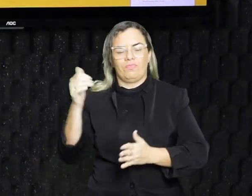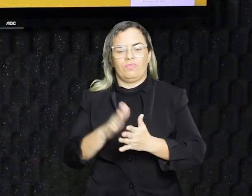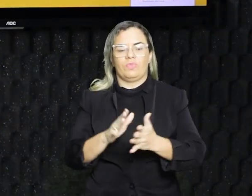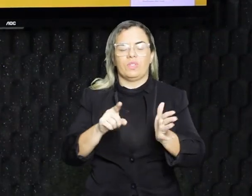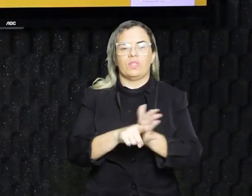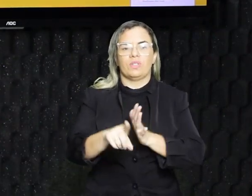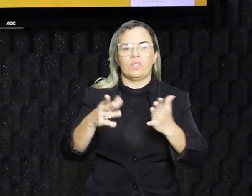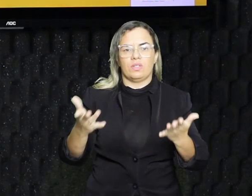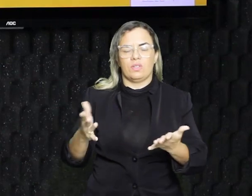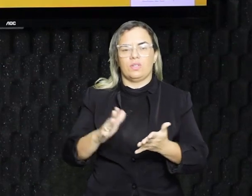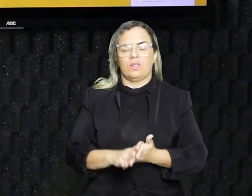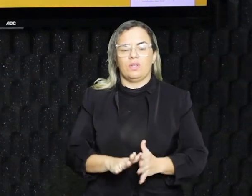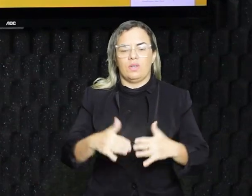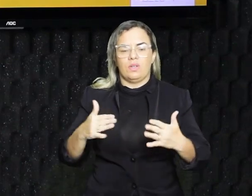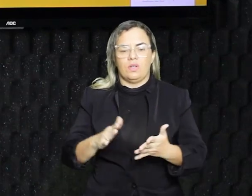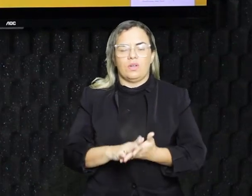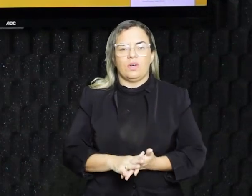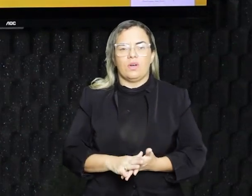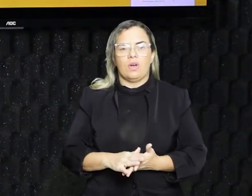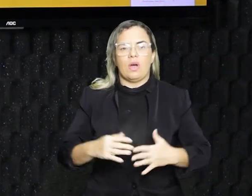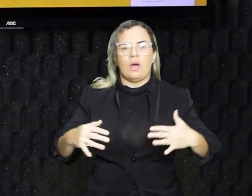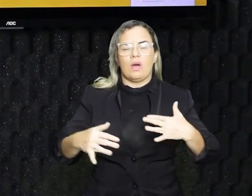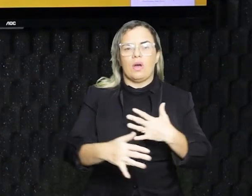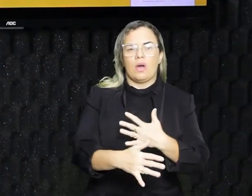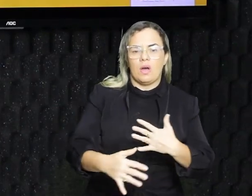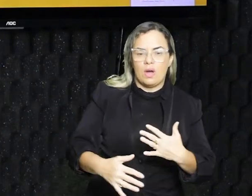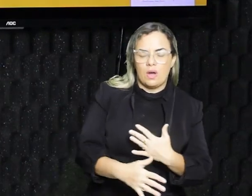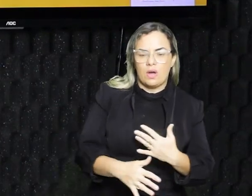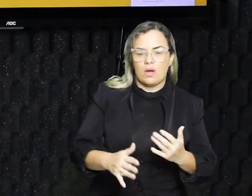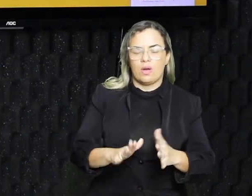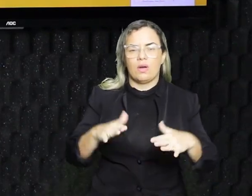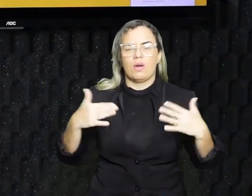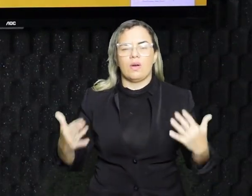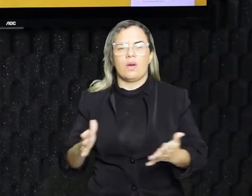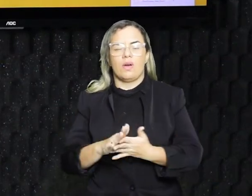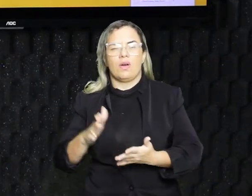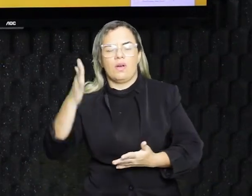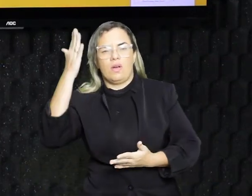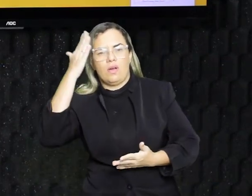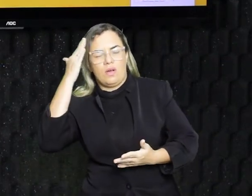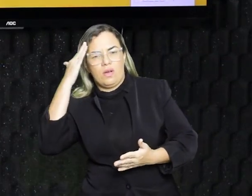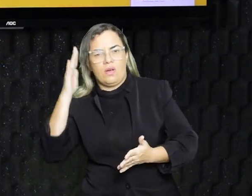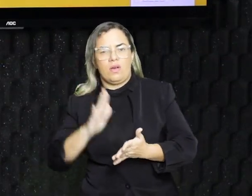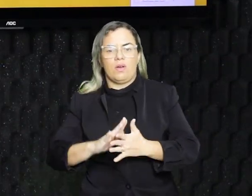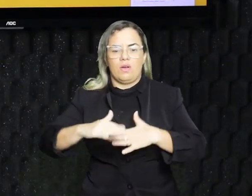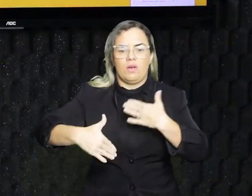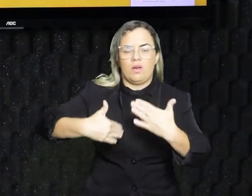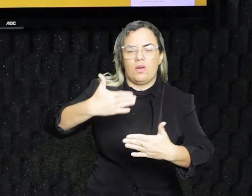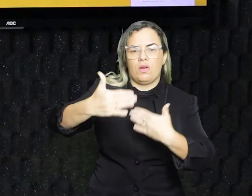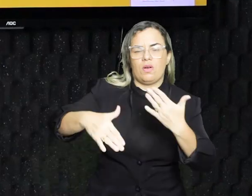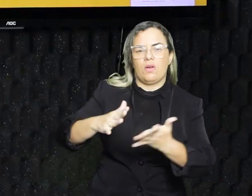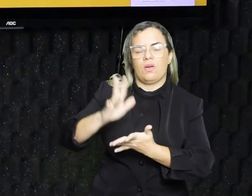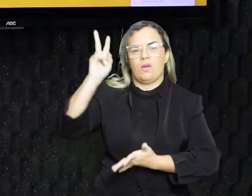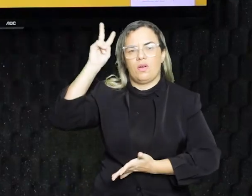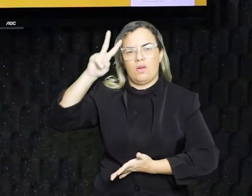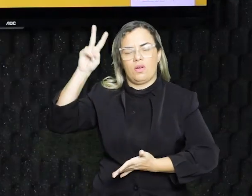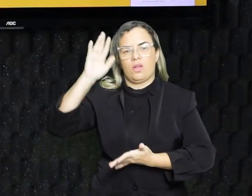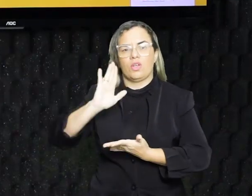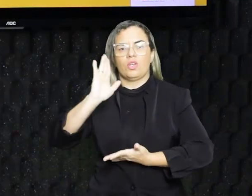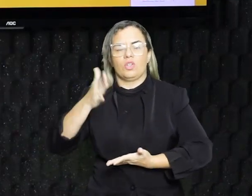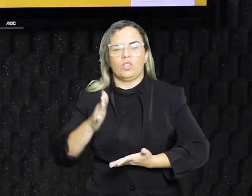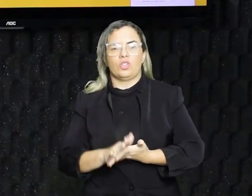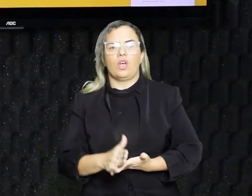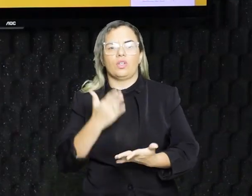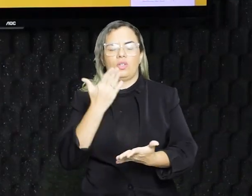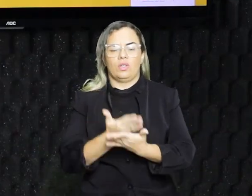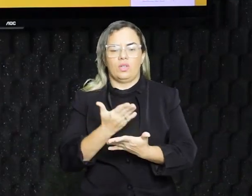de urbanização, vamos aí entender um pouco desse processo. Vamos relembrá-lo para você que já estudou e para você que não, vai entender